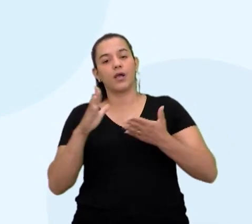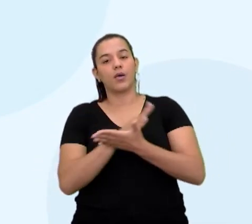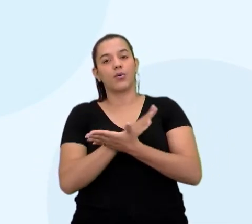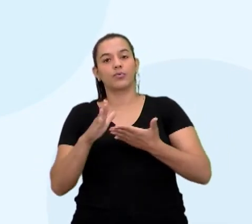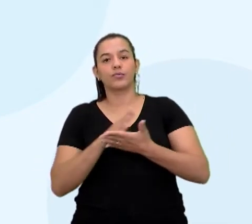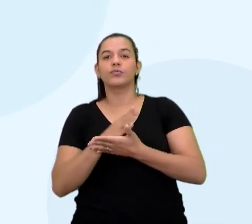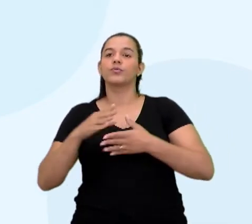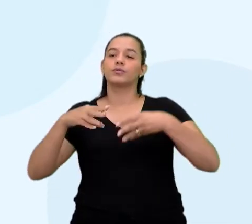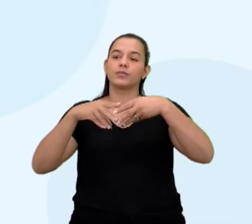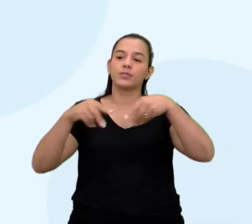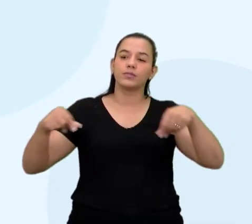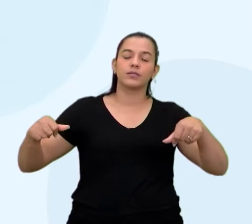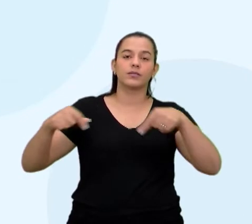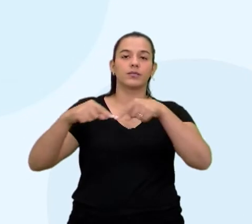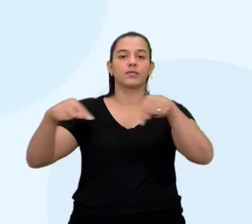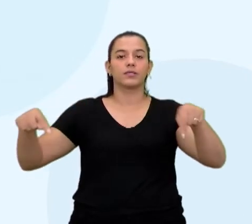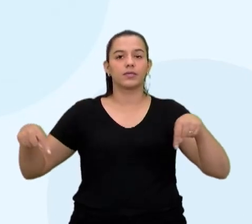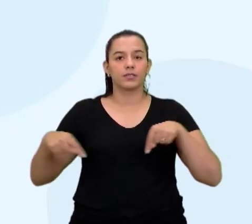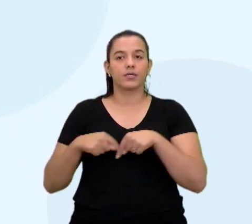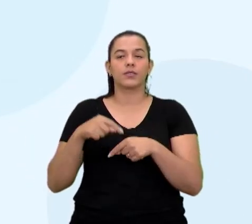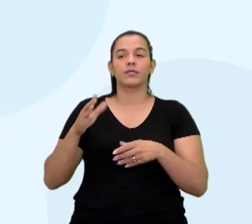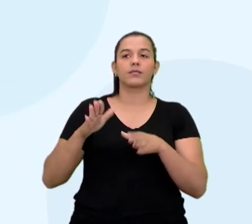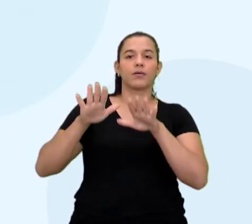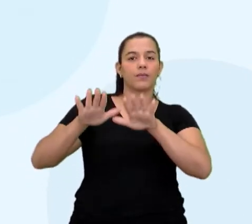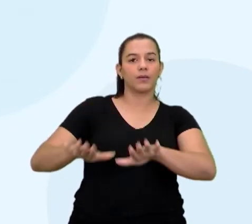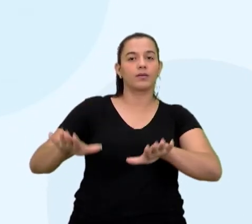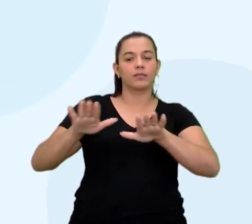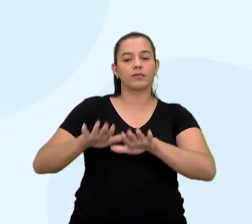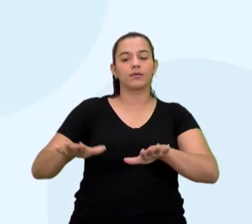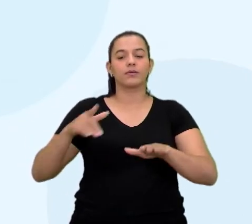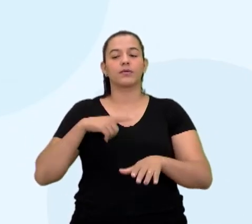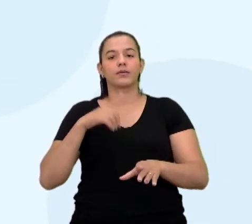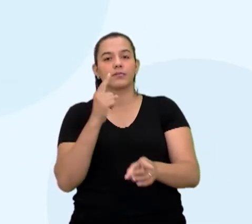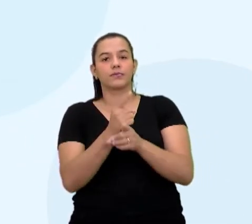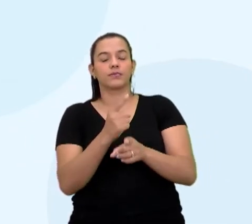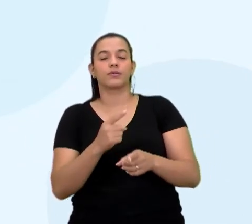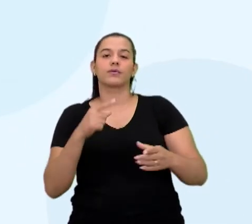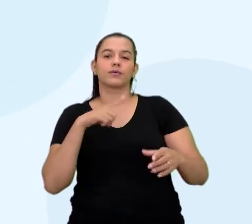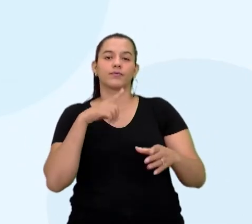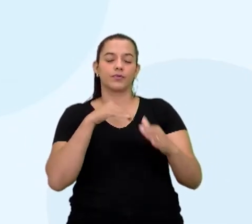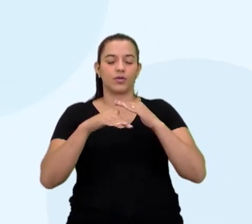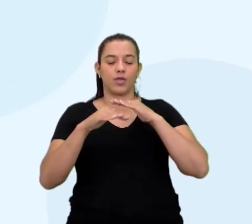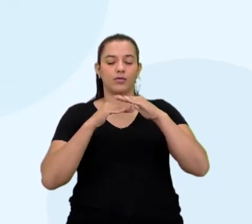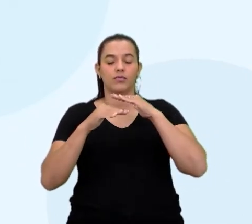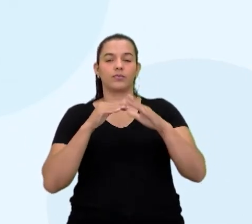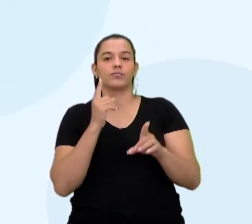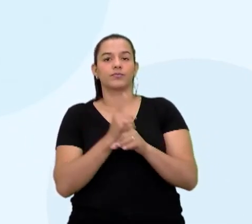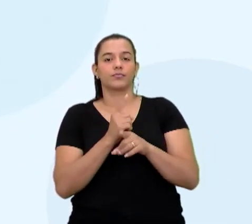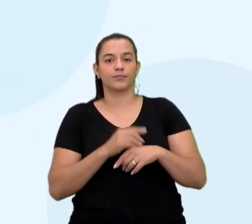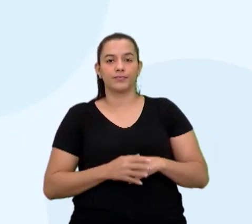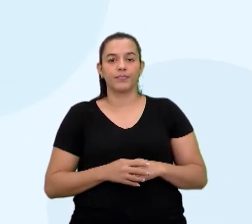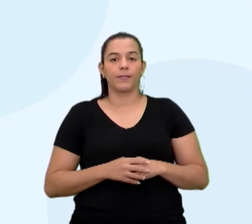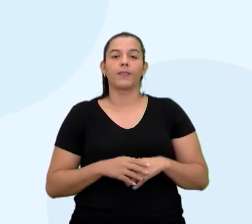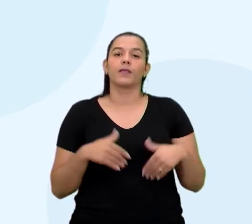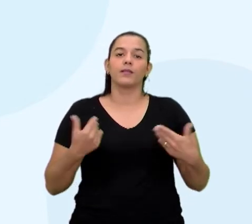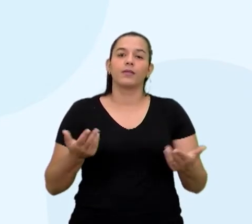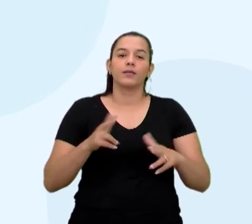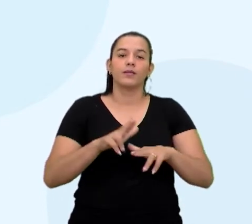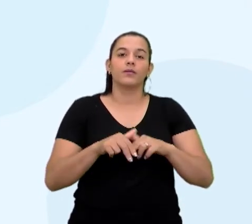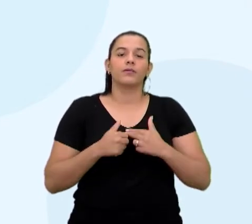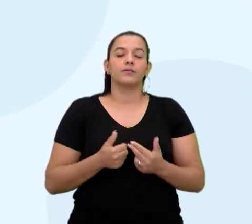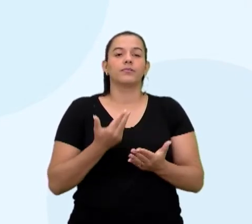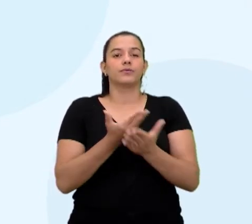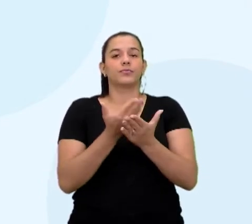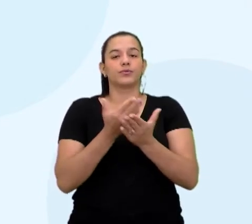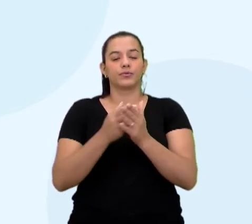estáveis, terrenos que estão mais para o centro, né? Onde estão localizadas as placas tectônicas. Por isso que a formação geológica